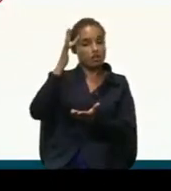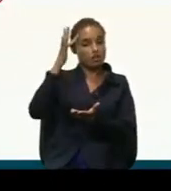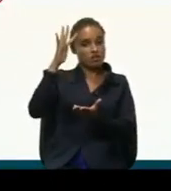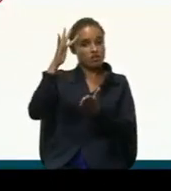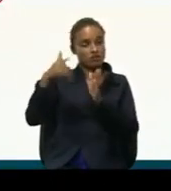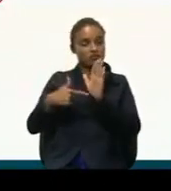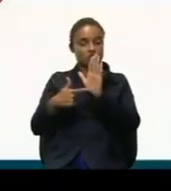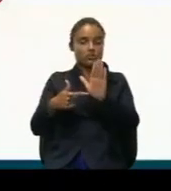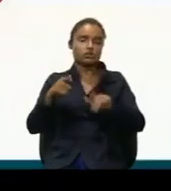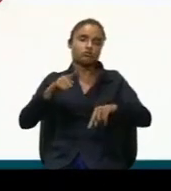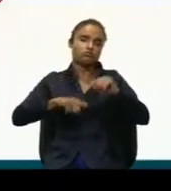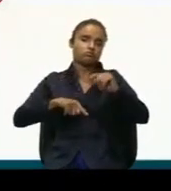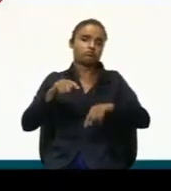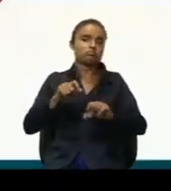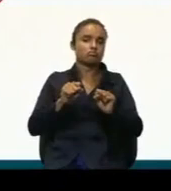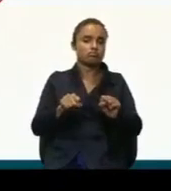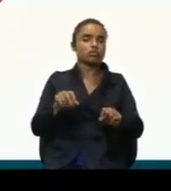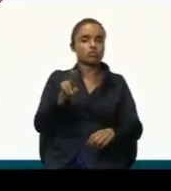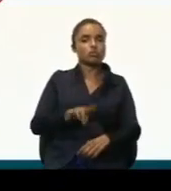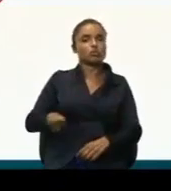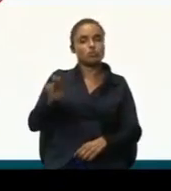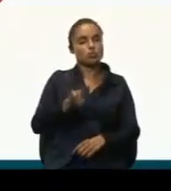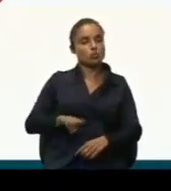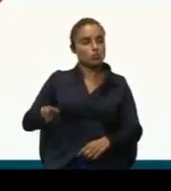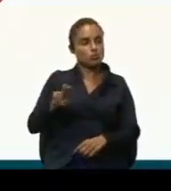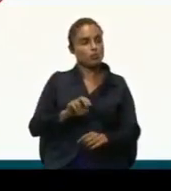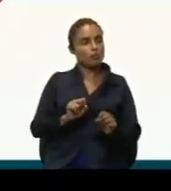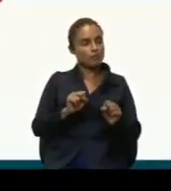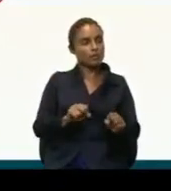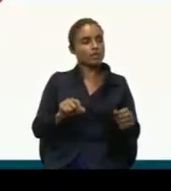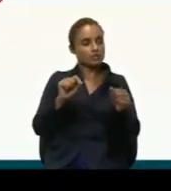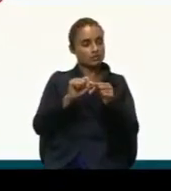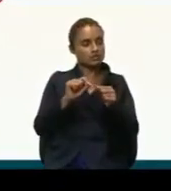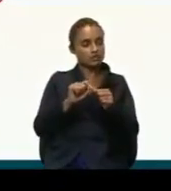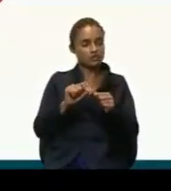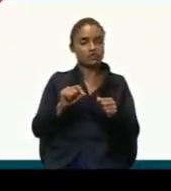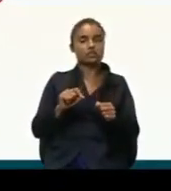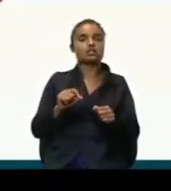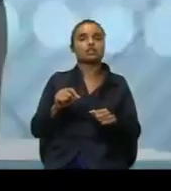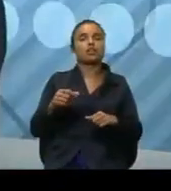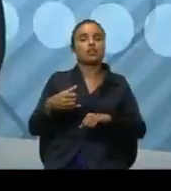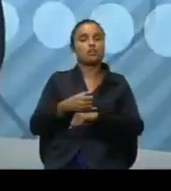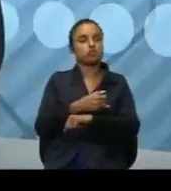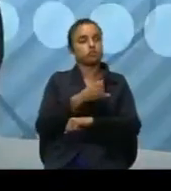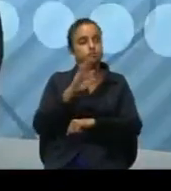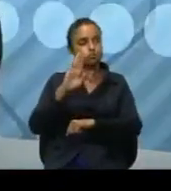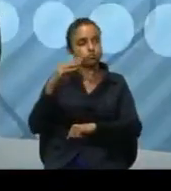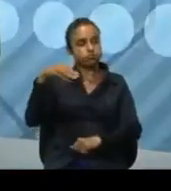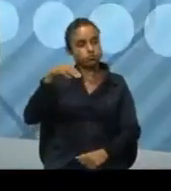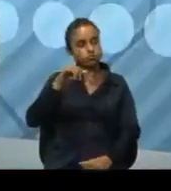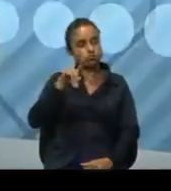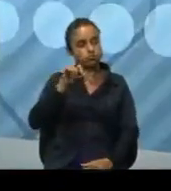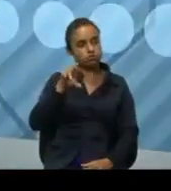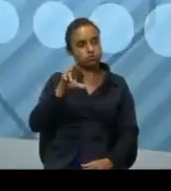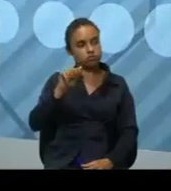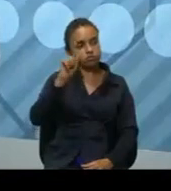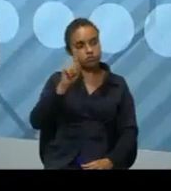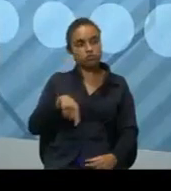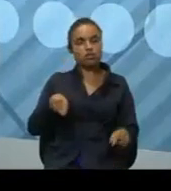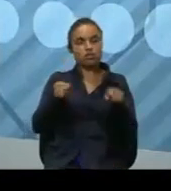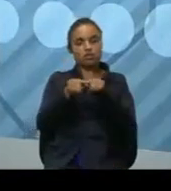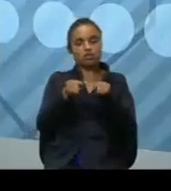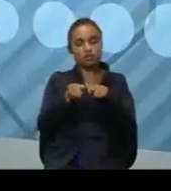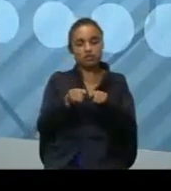os materiais que podem ser usados. Então, a gente pode fazer de madeira, ela fala também da altura que tem que